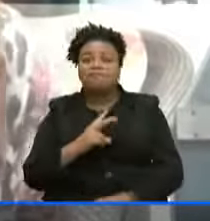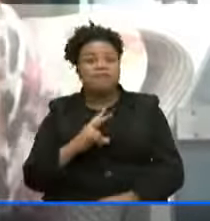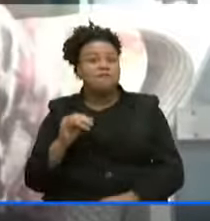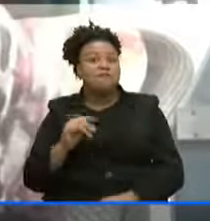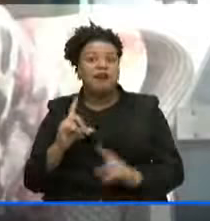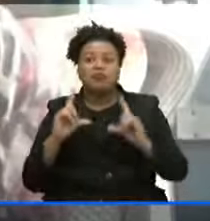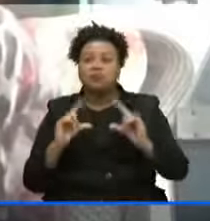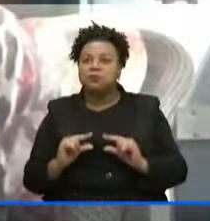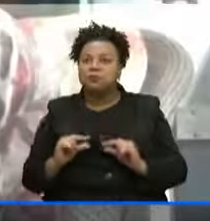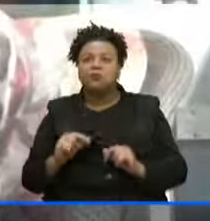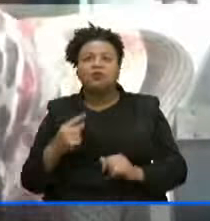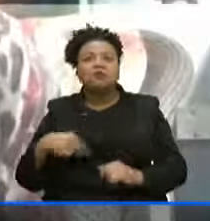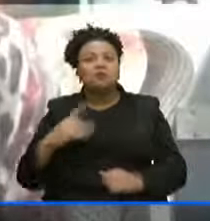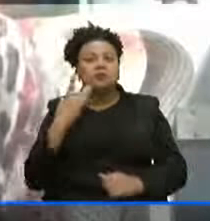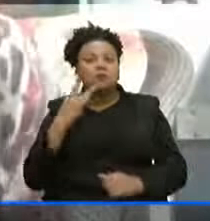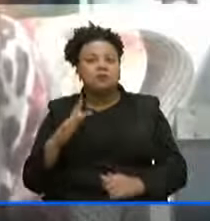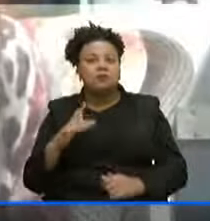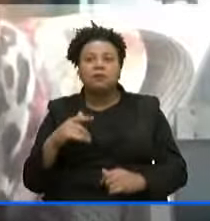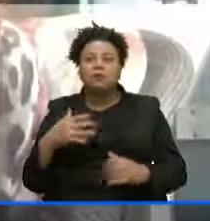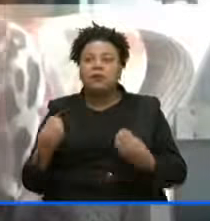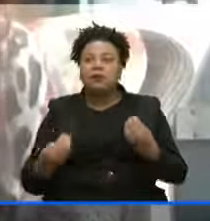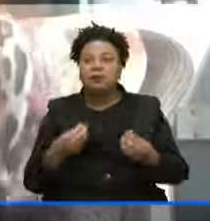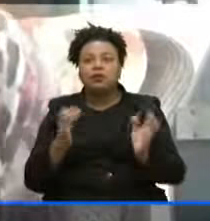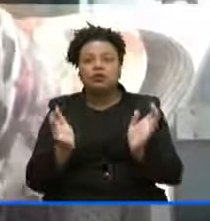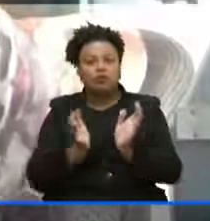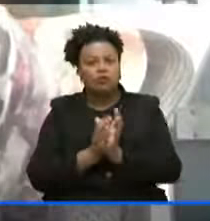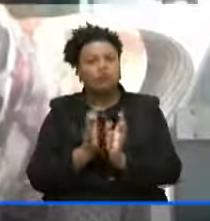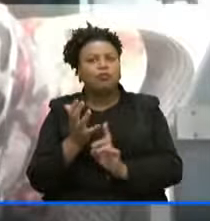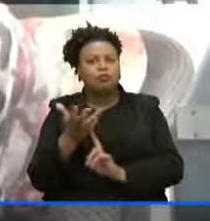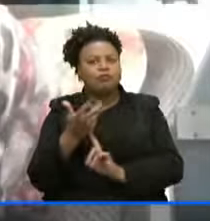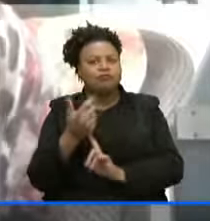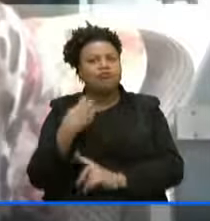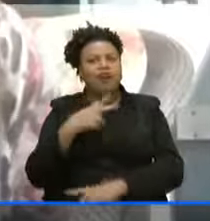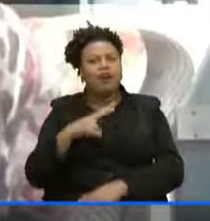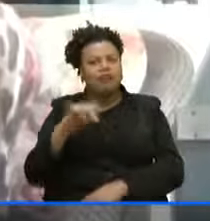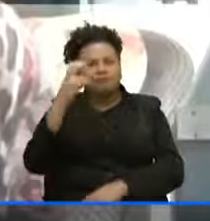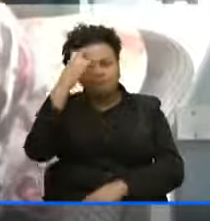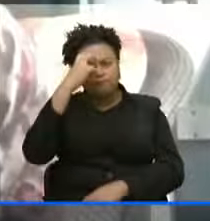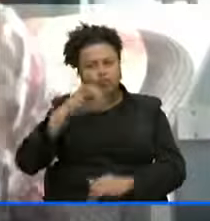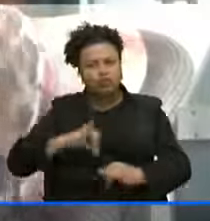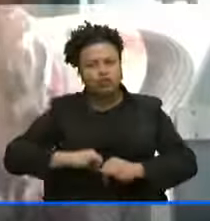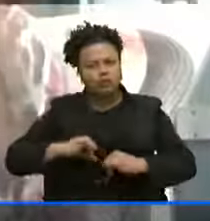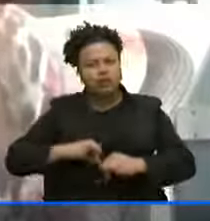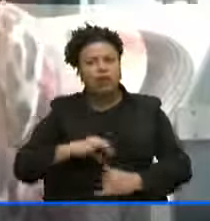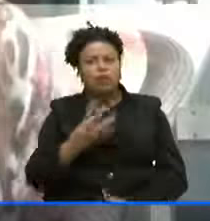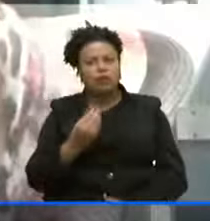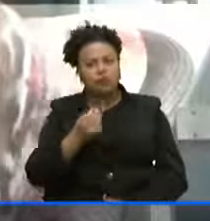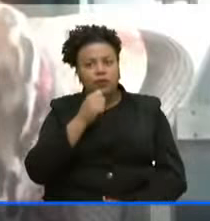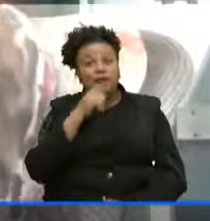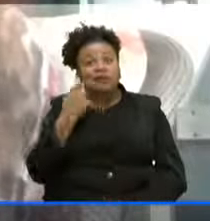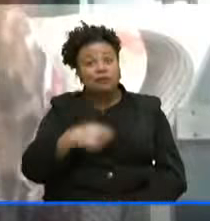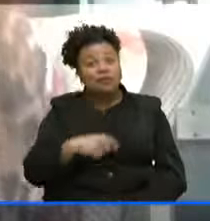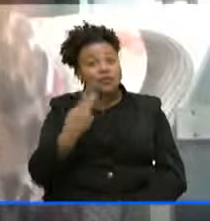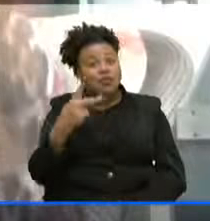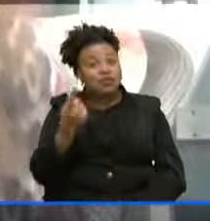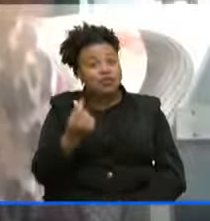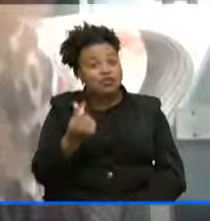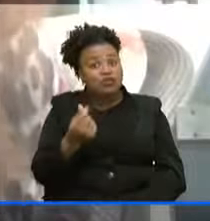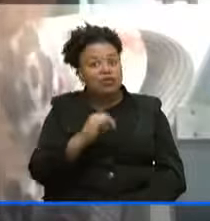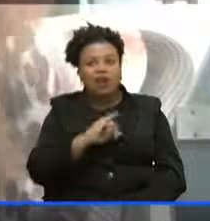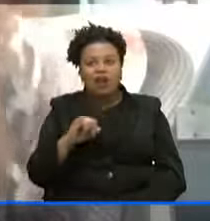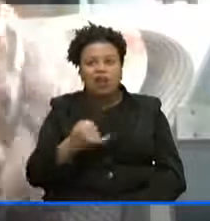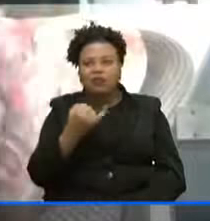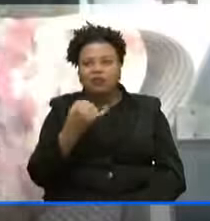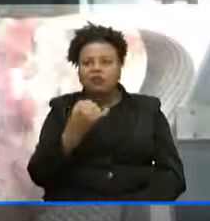e nós sabemos que a turma da cultura vai sofrer muito ainda, então precisa desse recurso. Inclusive, aproveitando o